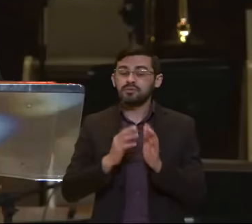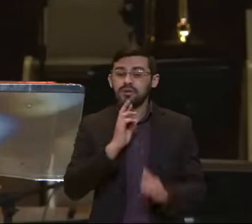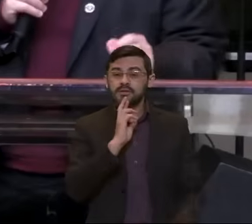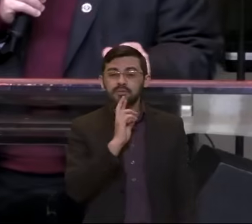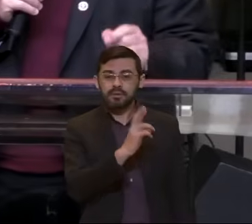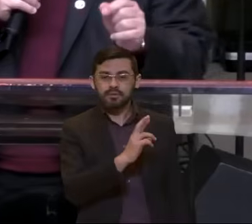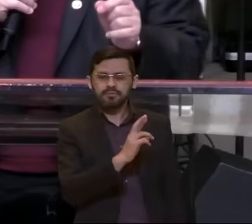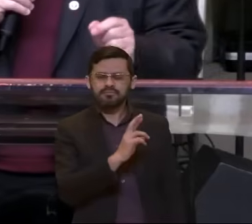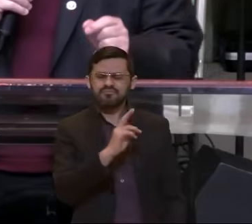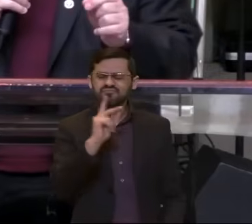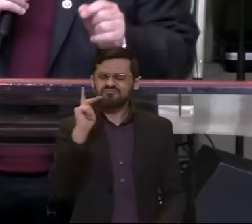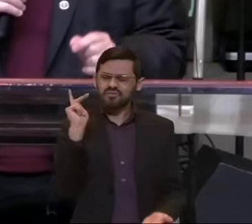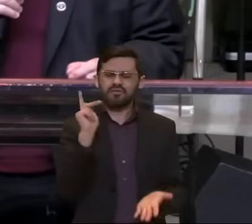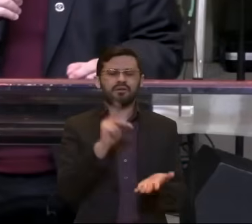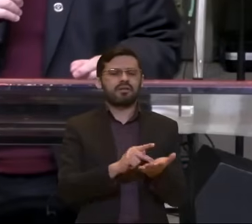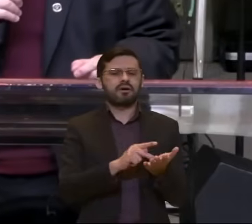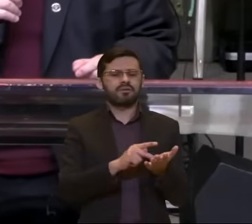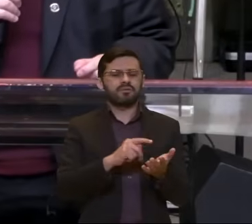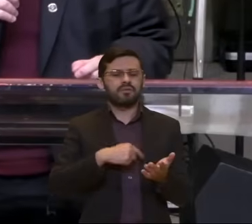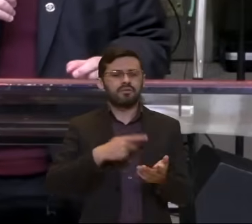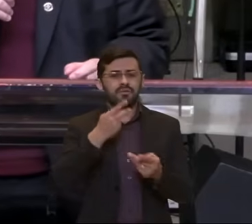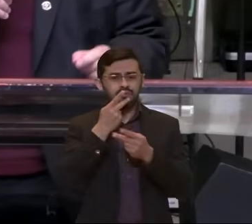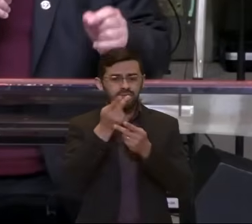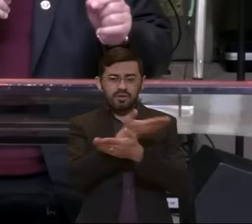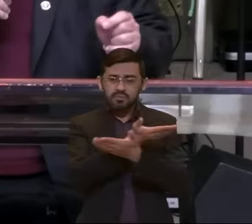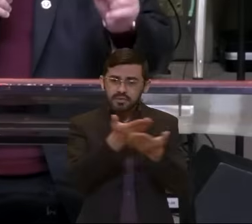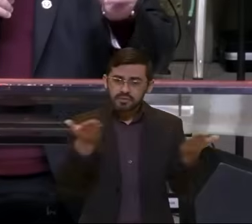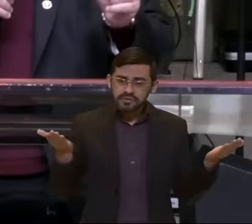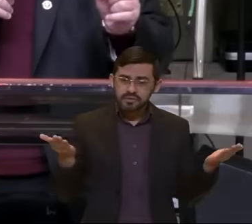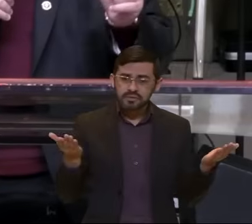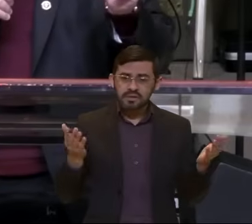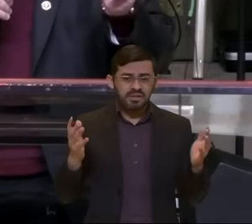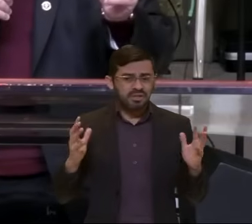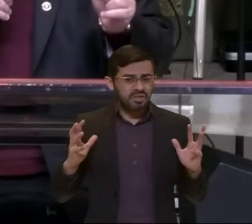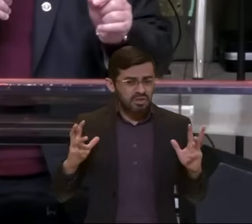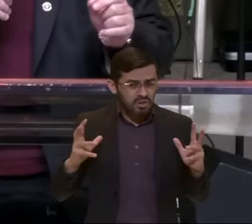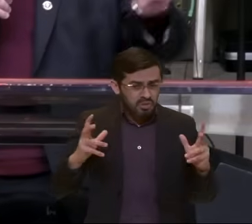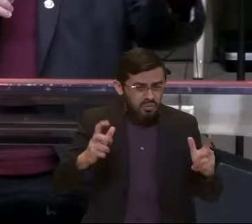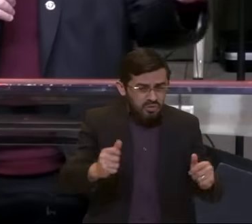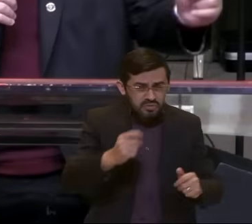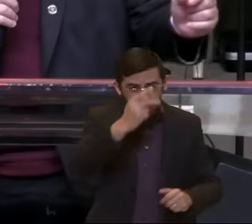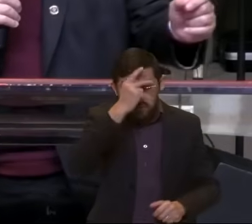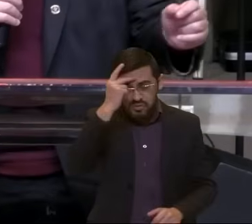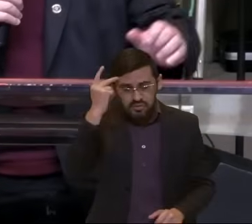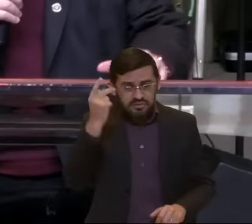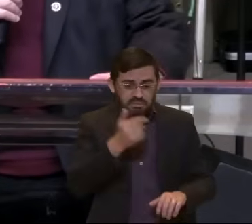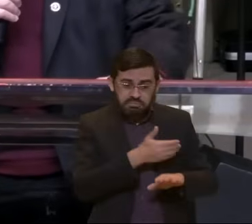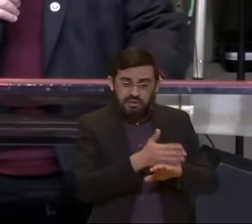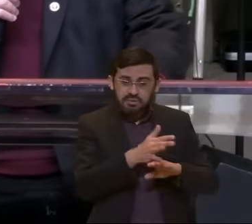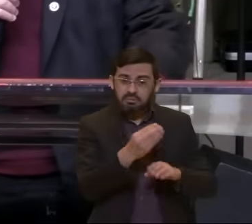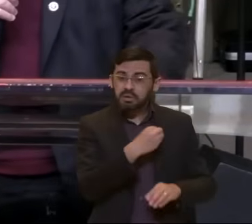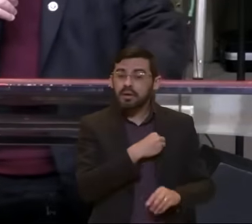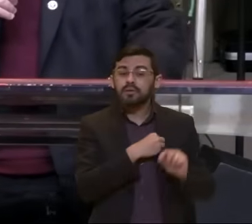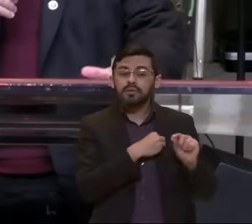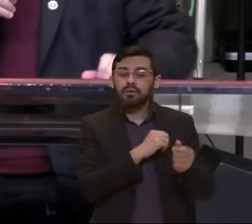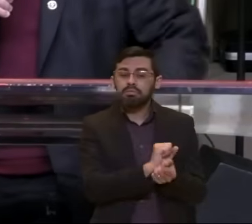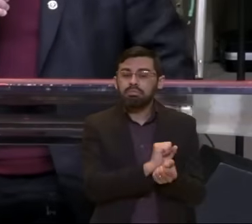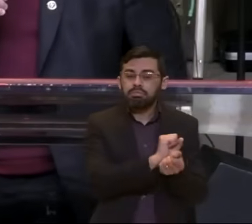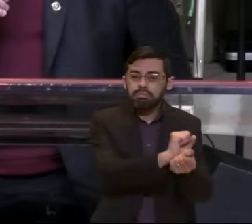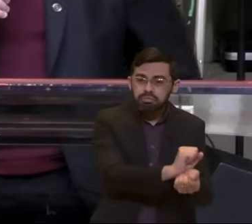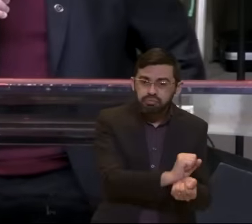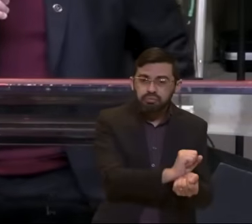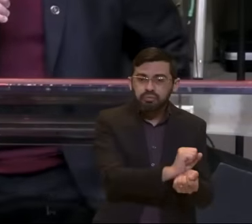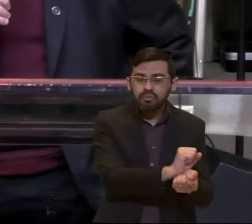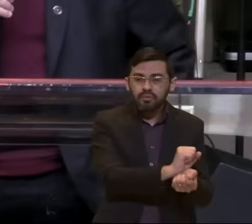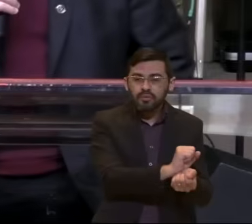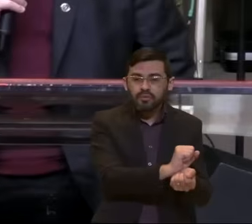em verdade lhes digo, que todo que comete pecado é escravo do pecado. O escravo